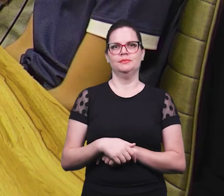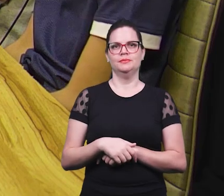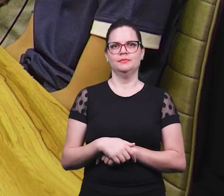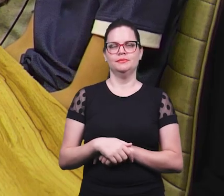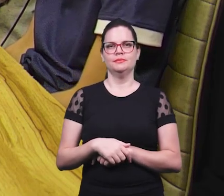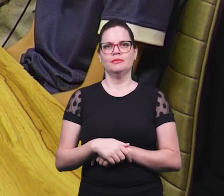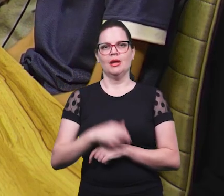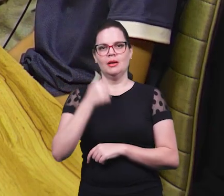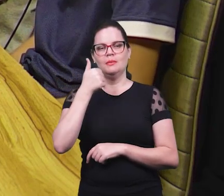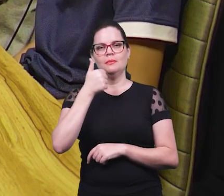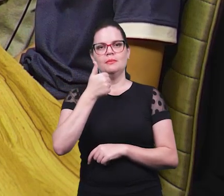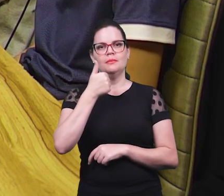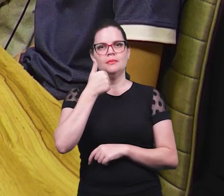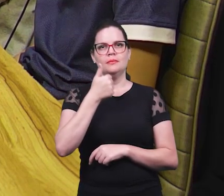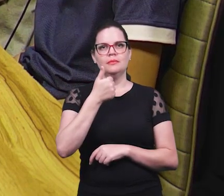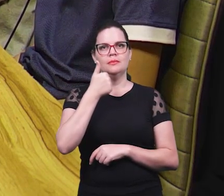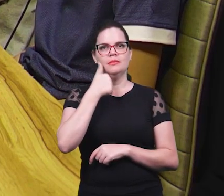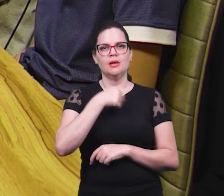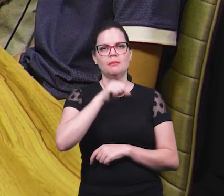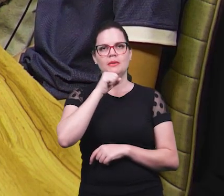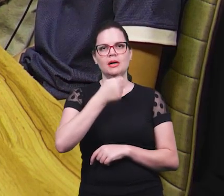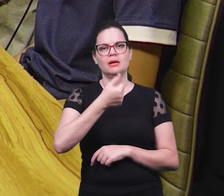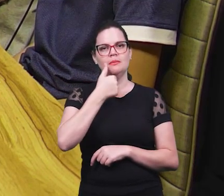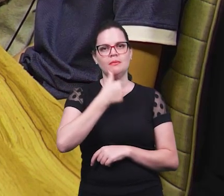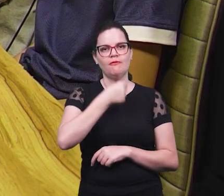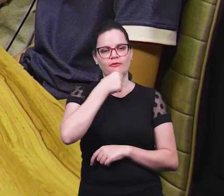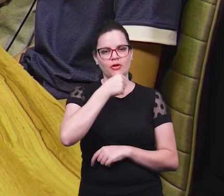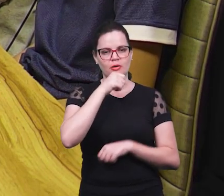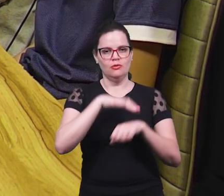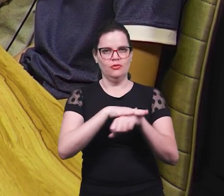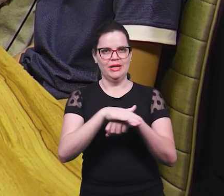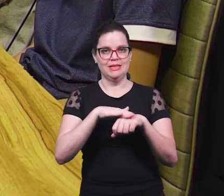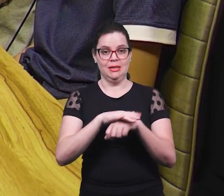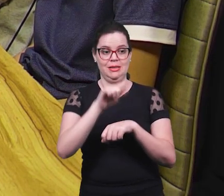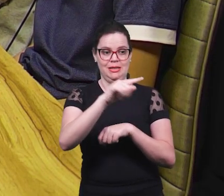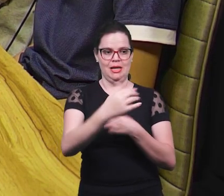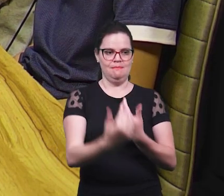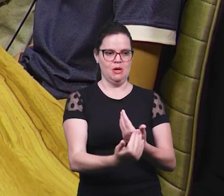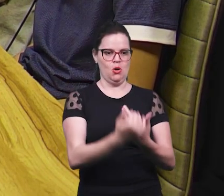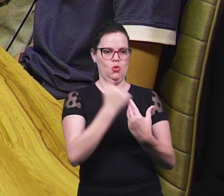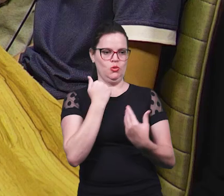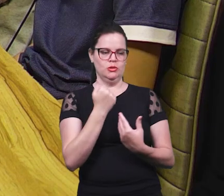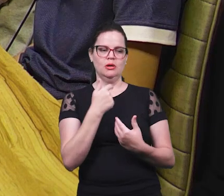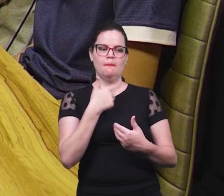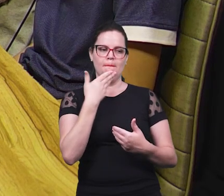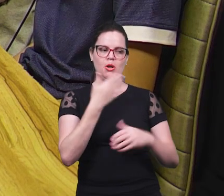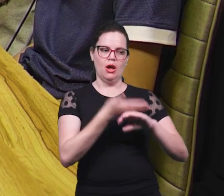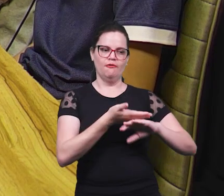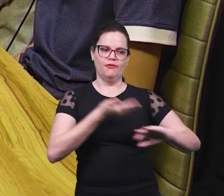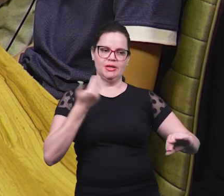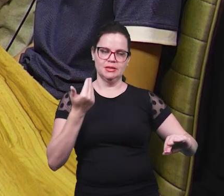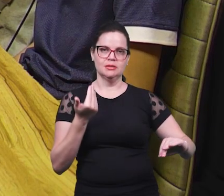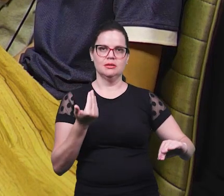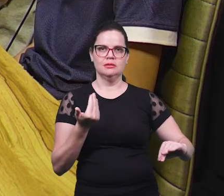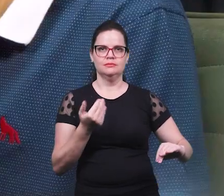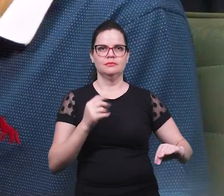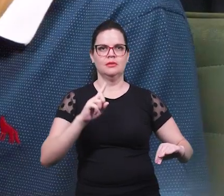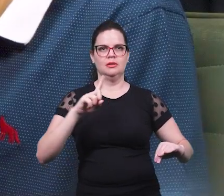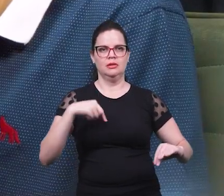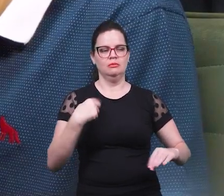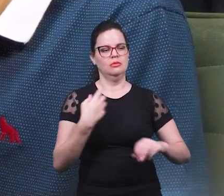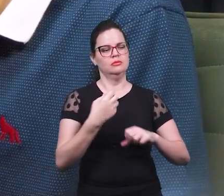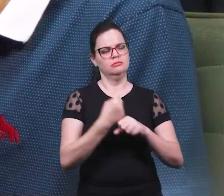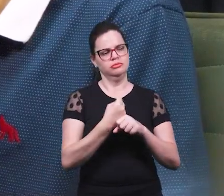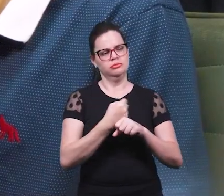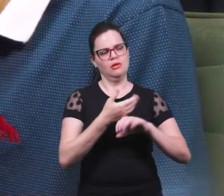conversando com a minha avó e ela falou pra mim me afastar dessas amizades. E com os tempos eu fui